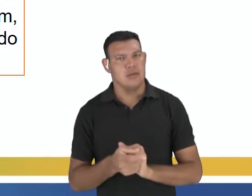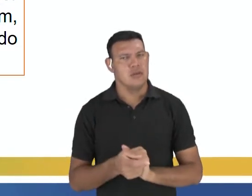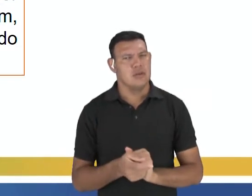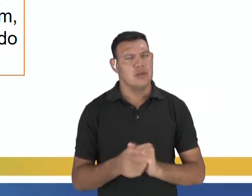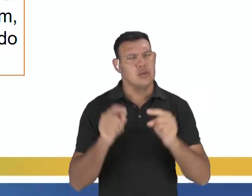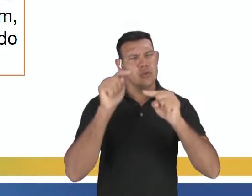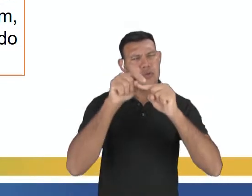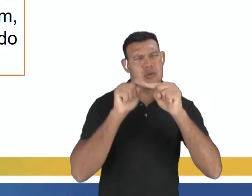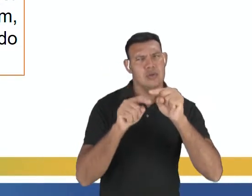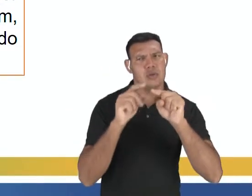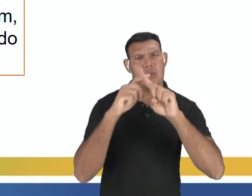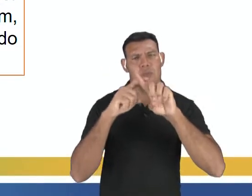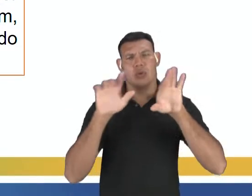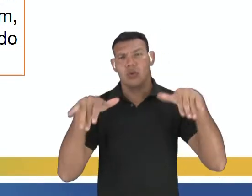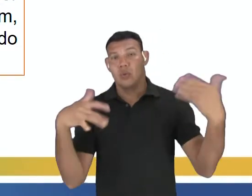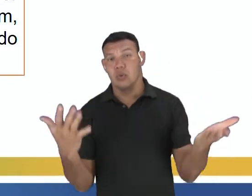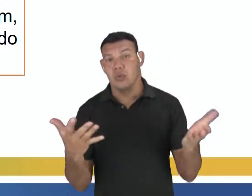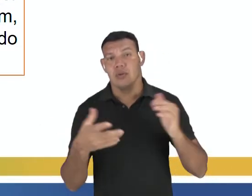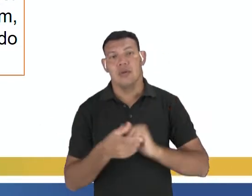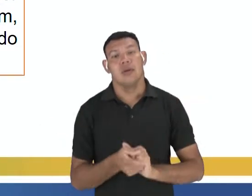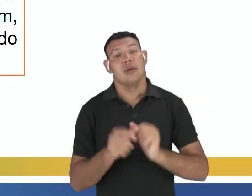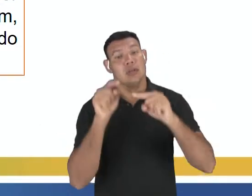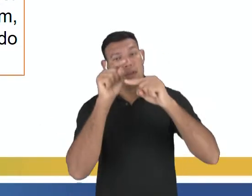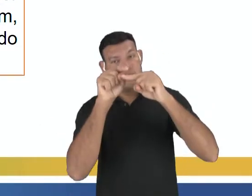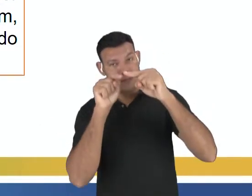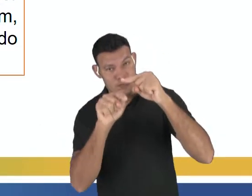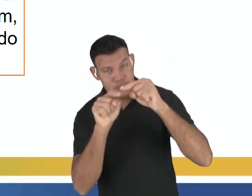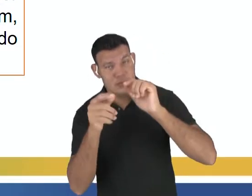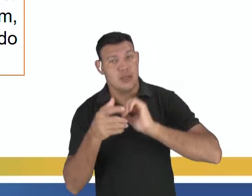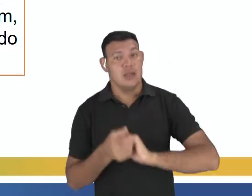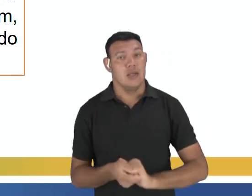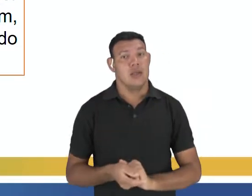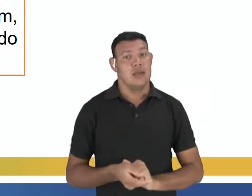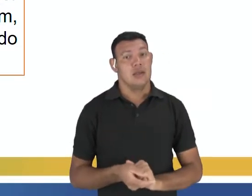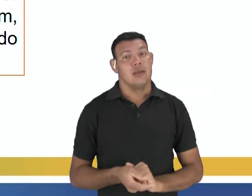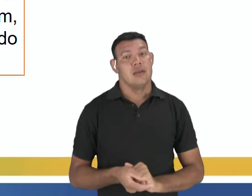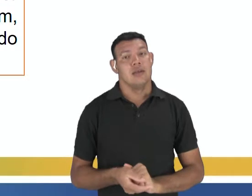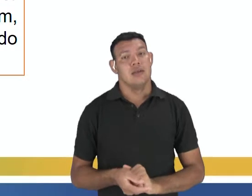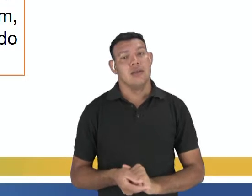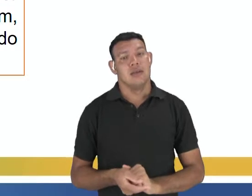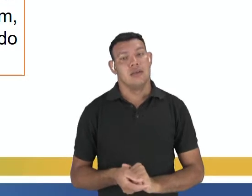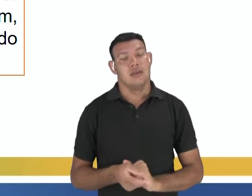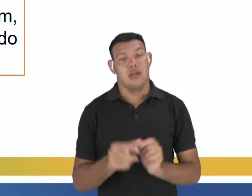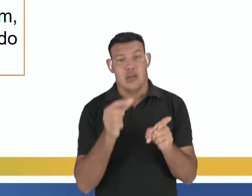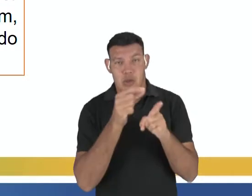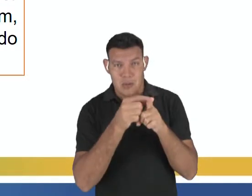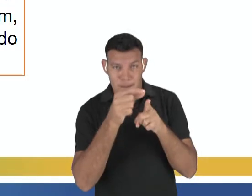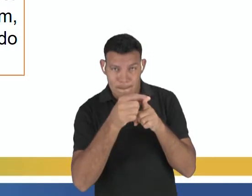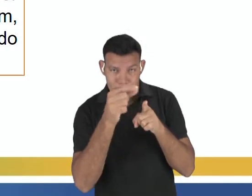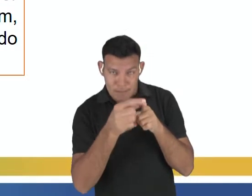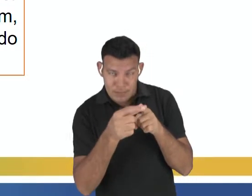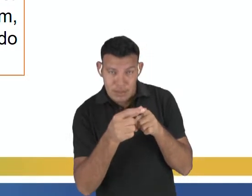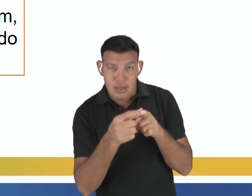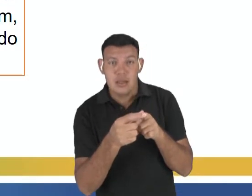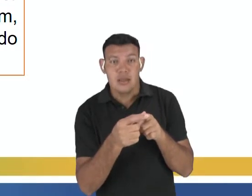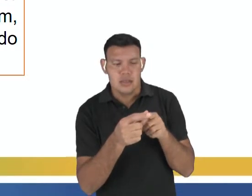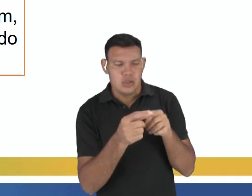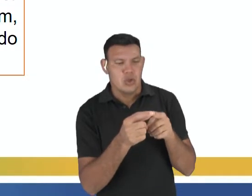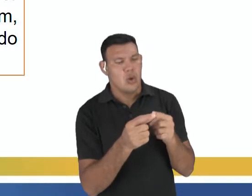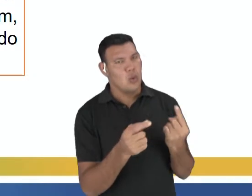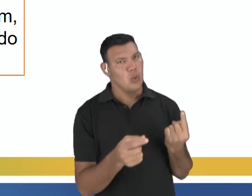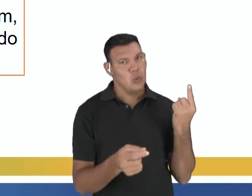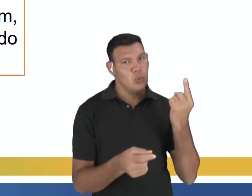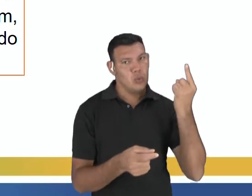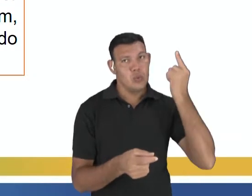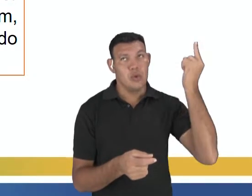E aí eu tenho que dividir então isso quer dizer que a medida da altura de Ezequiel em